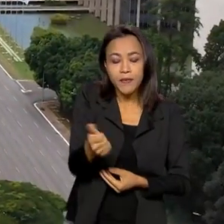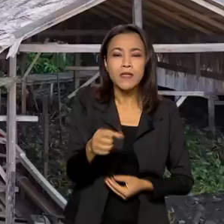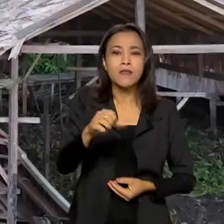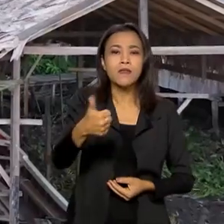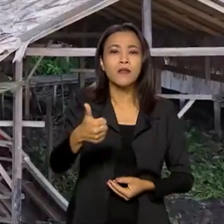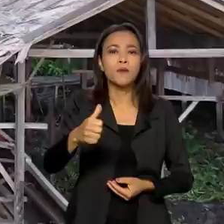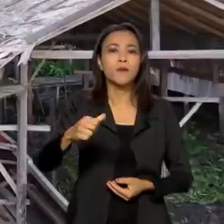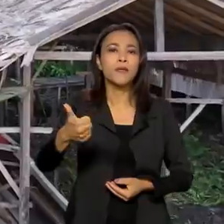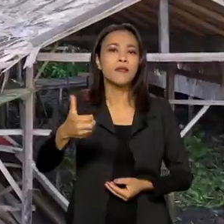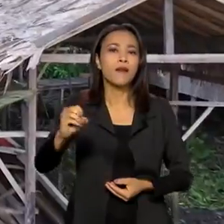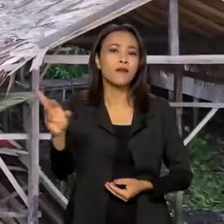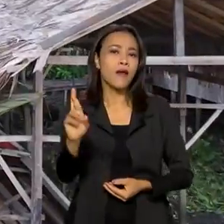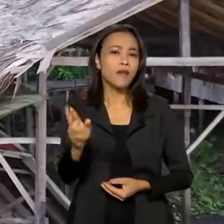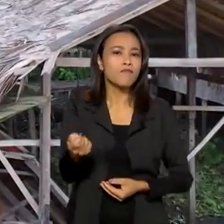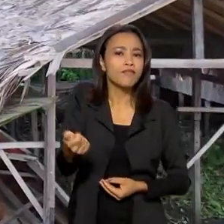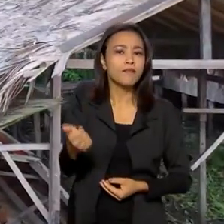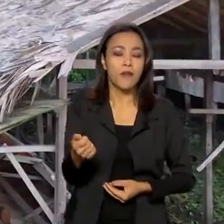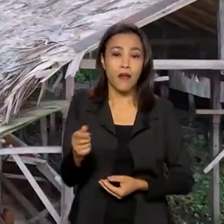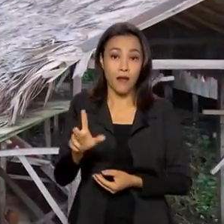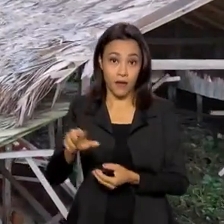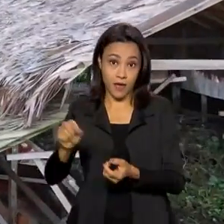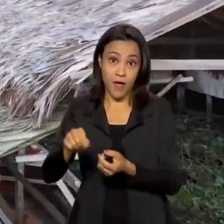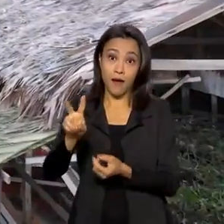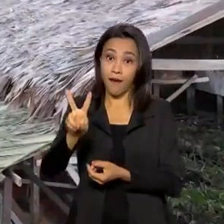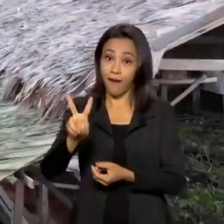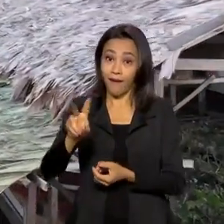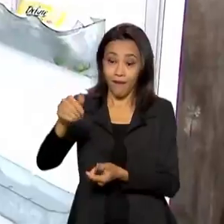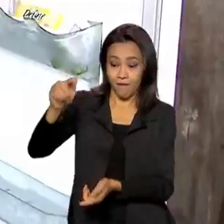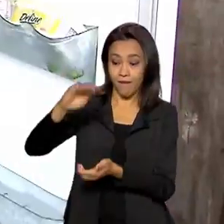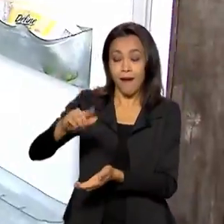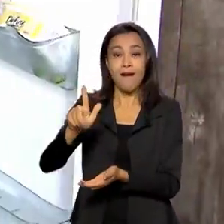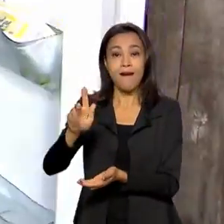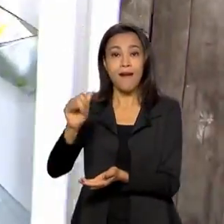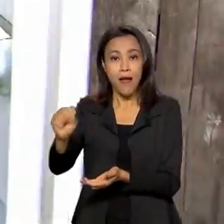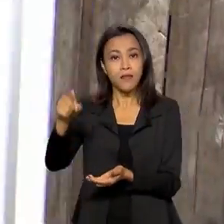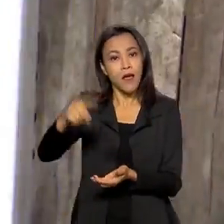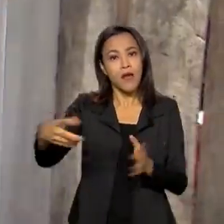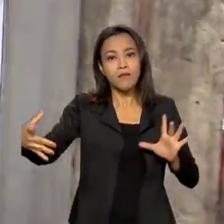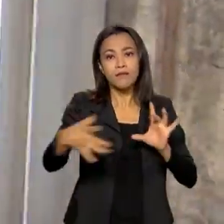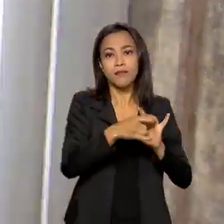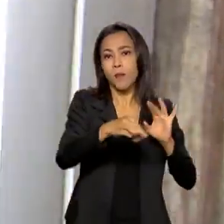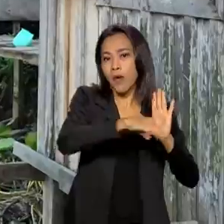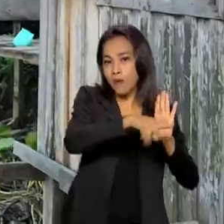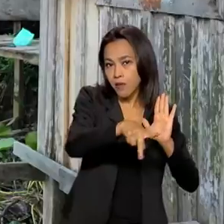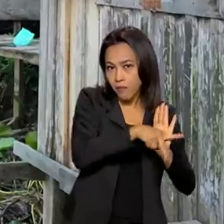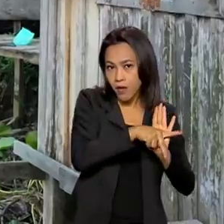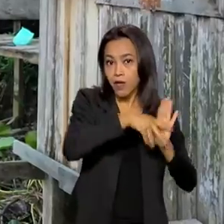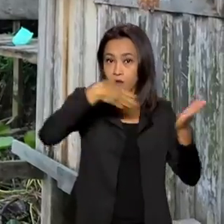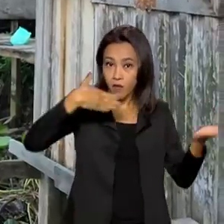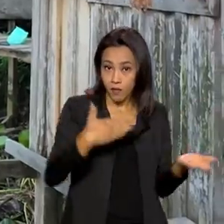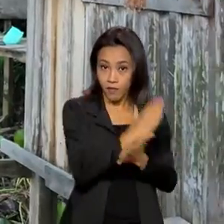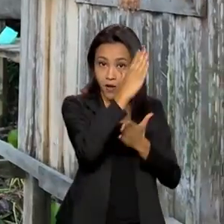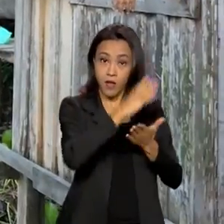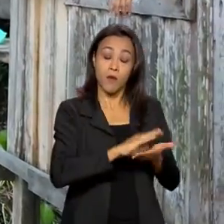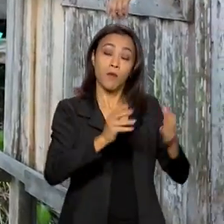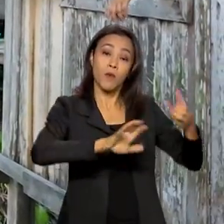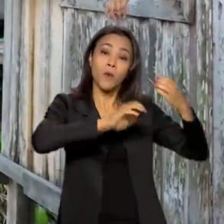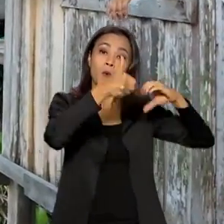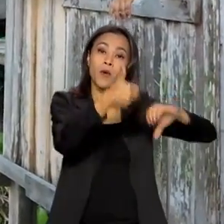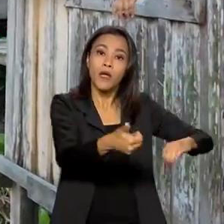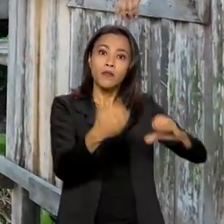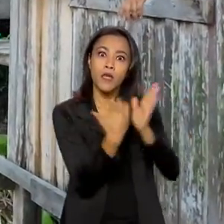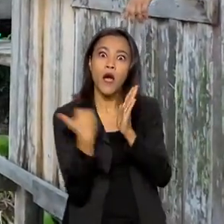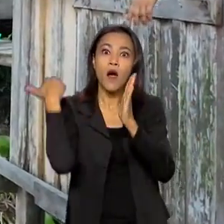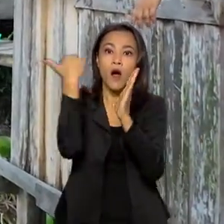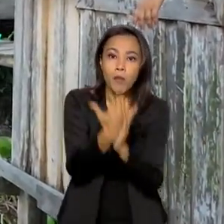110 esses valores são resultado de emenda constitucional promulgada pelo congresso nacional que ampliou o volume de